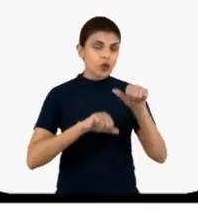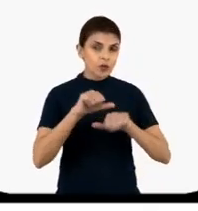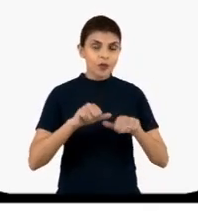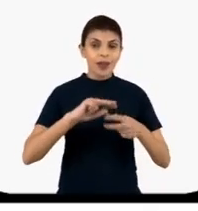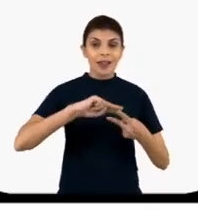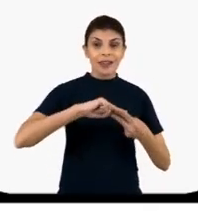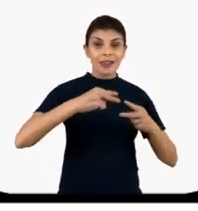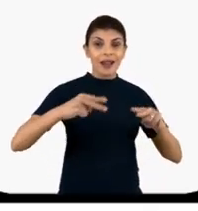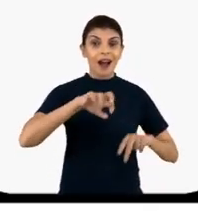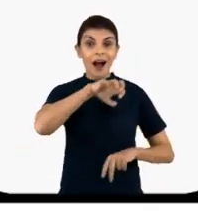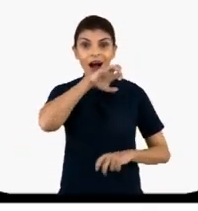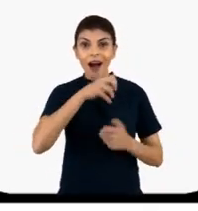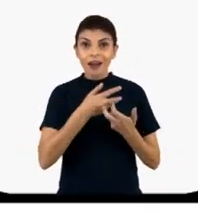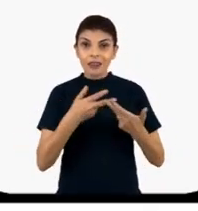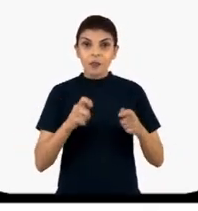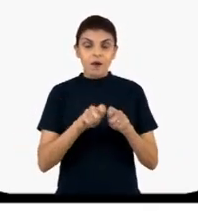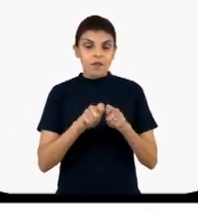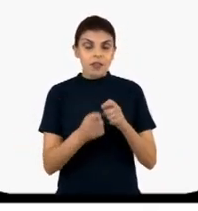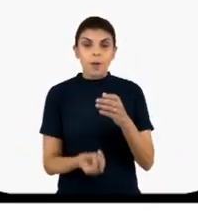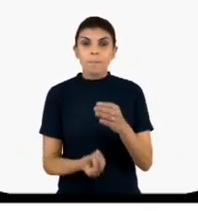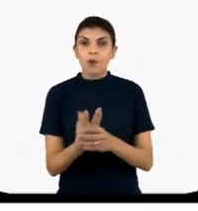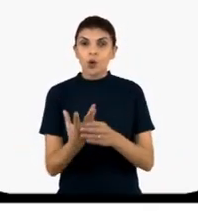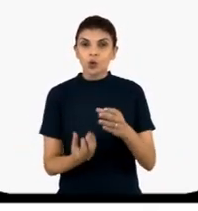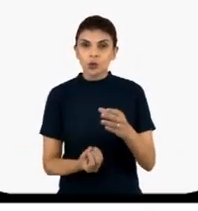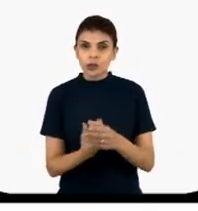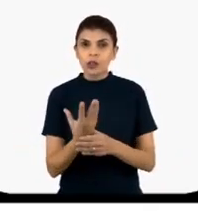modificações de DNA de animais para produção